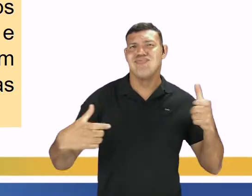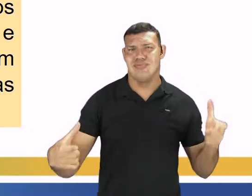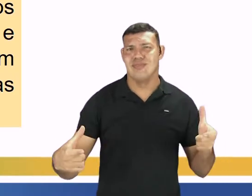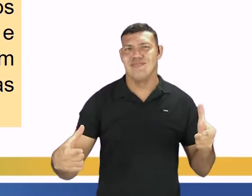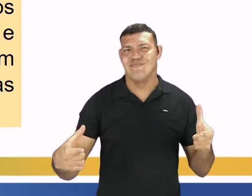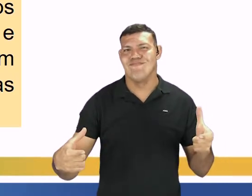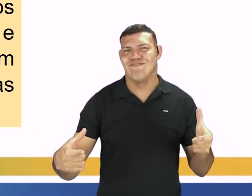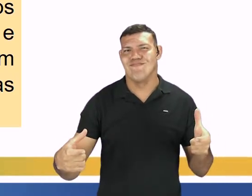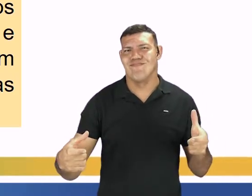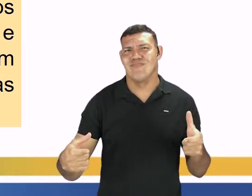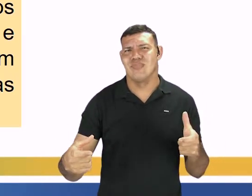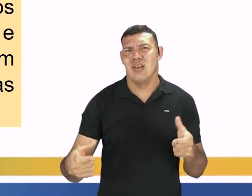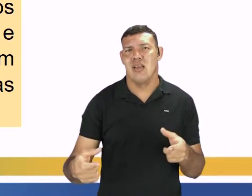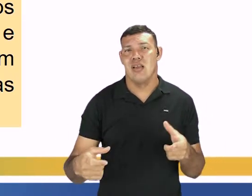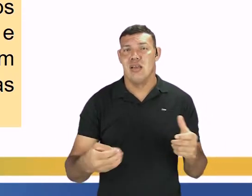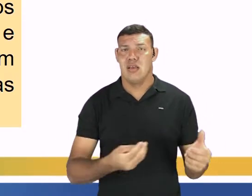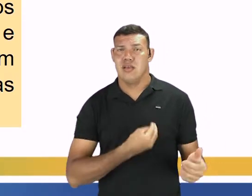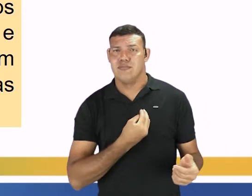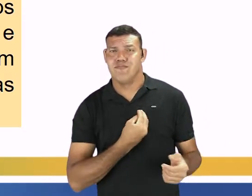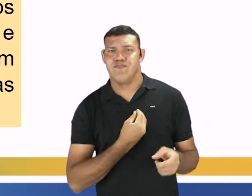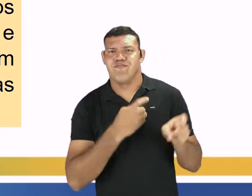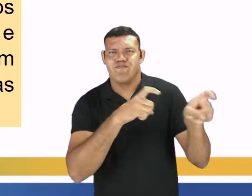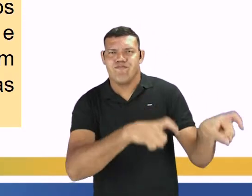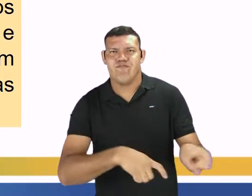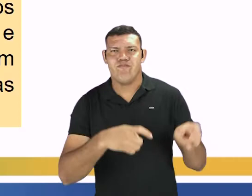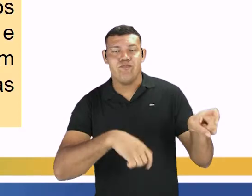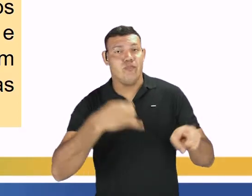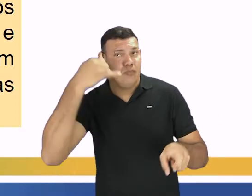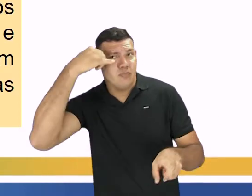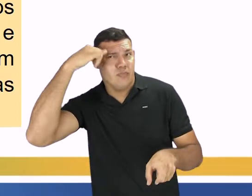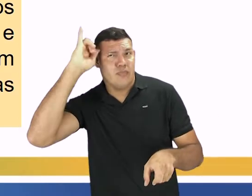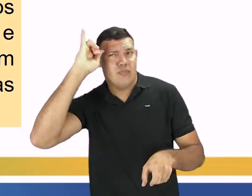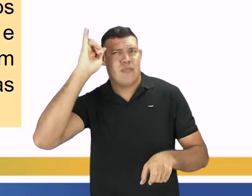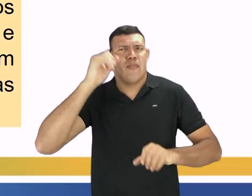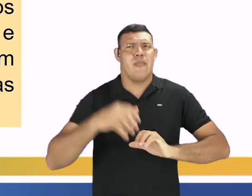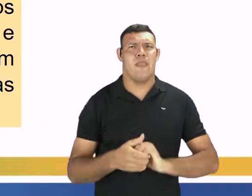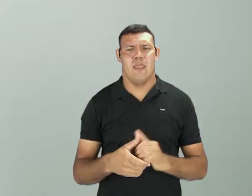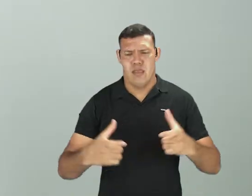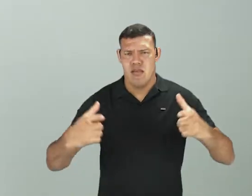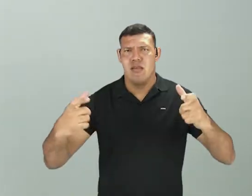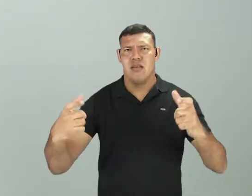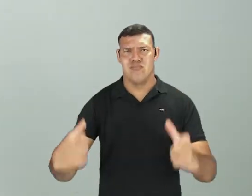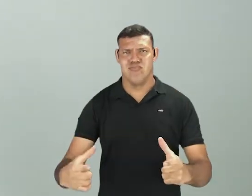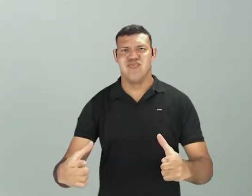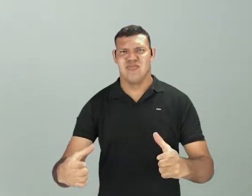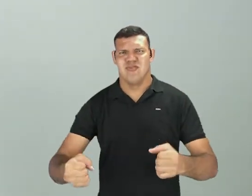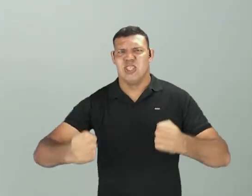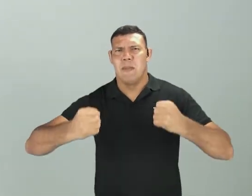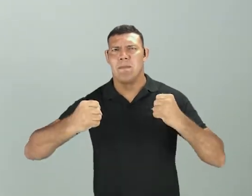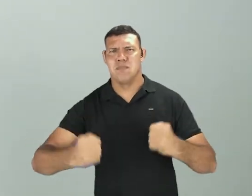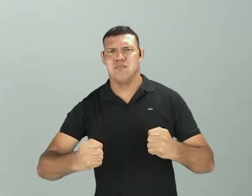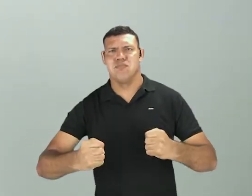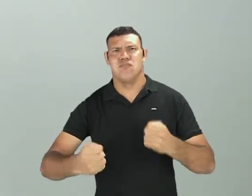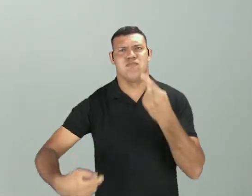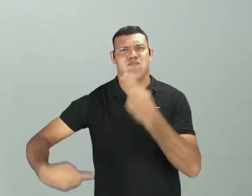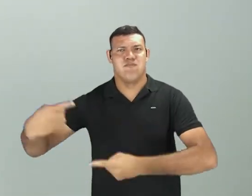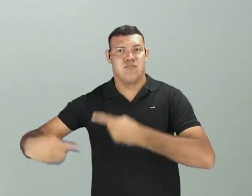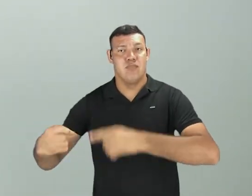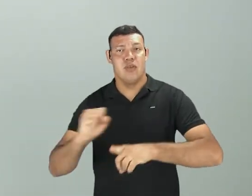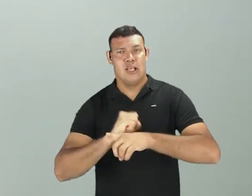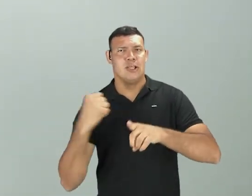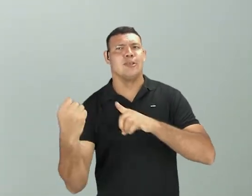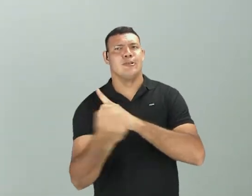população brasileira vivia na zona rural. E esses coronéis, eles eram uma figura de muito poder político e social